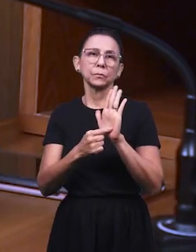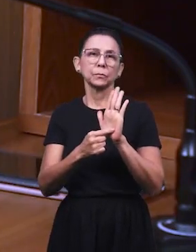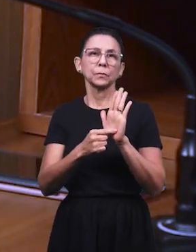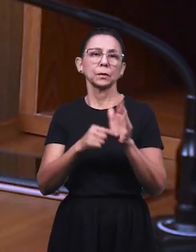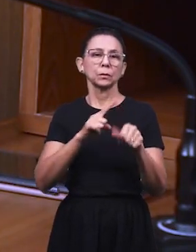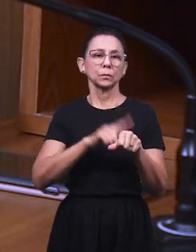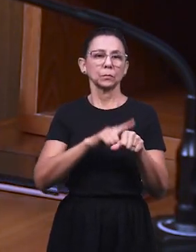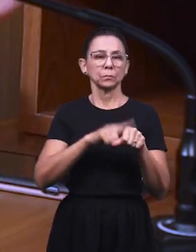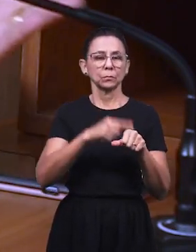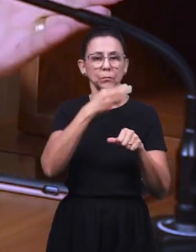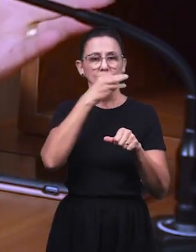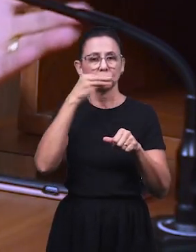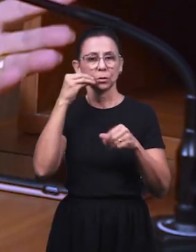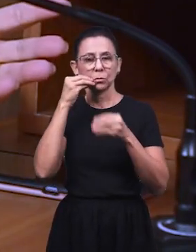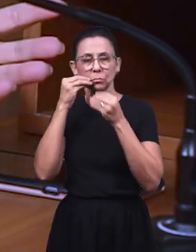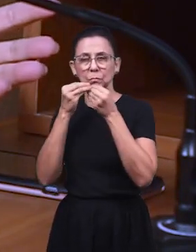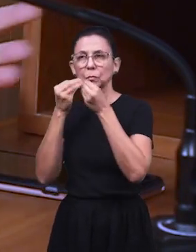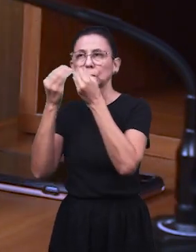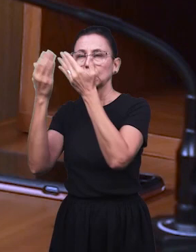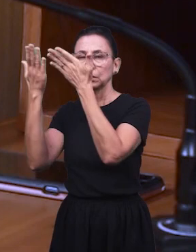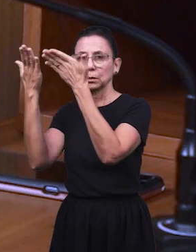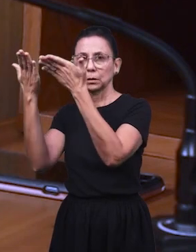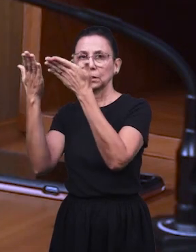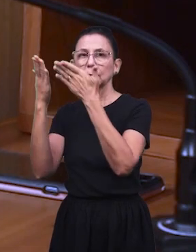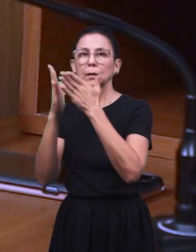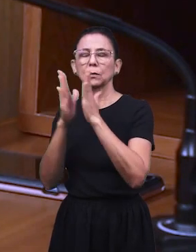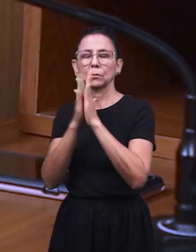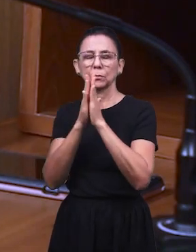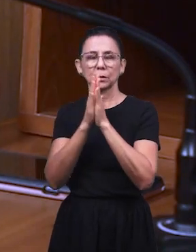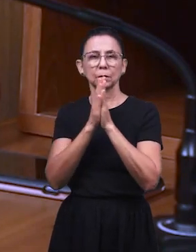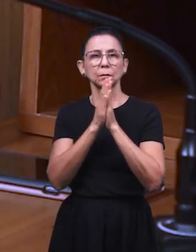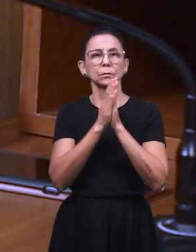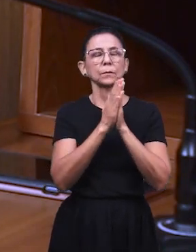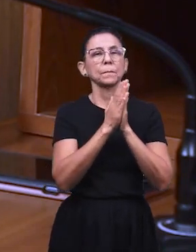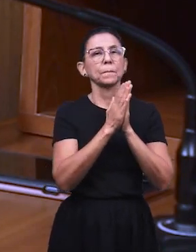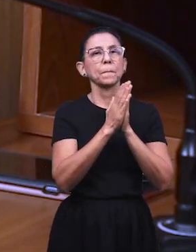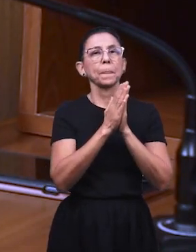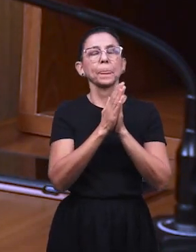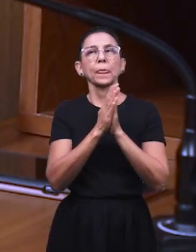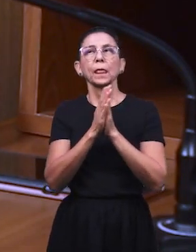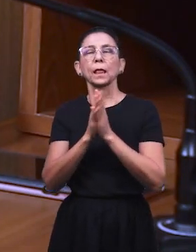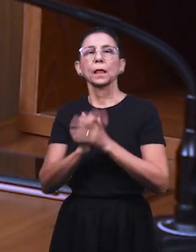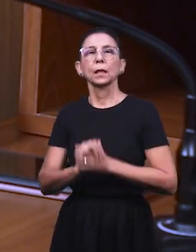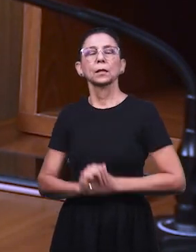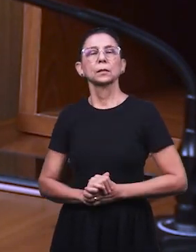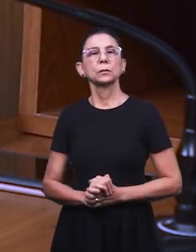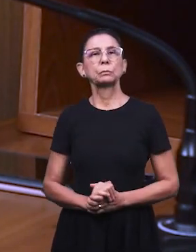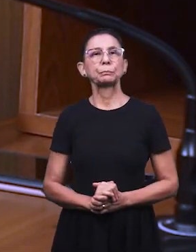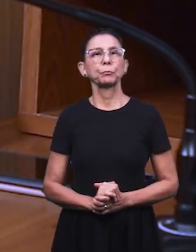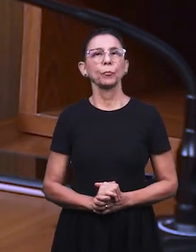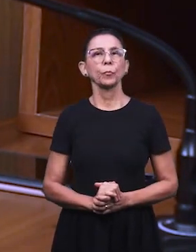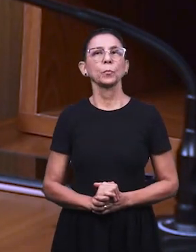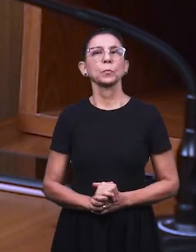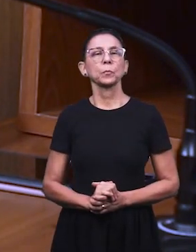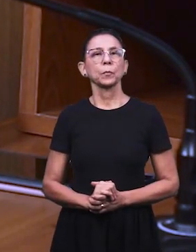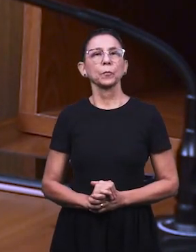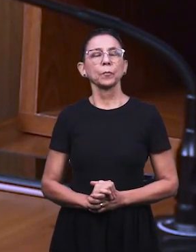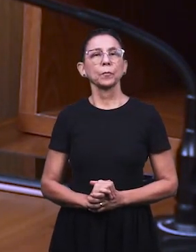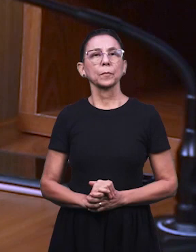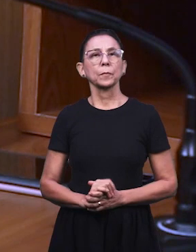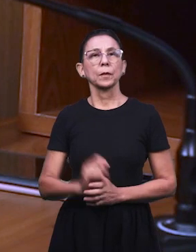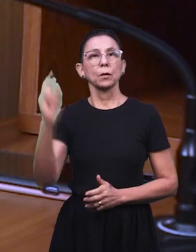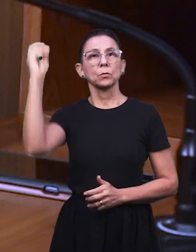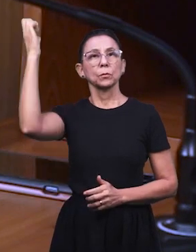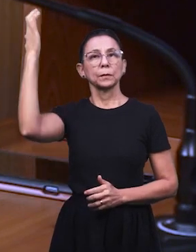até falou, o Senhor pode mostrar. E foi assim que o Senhor fez. Na entrega do jejum, na hora de entregar ali